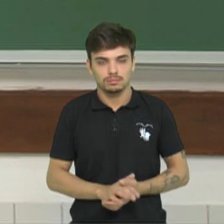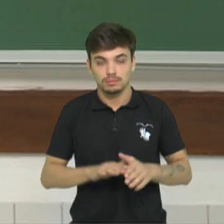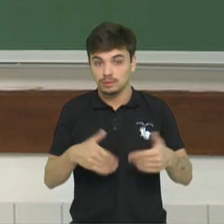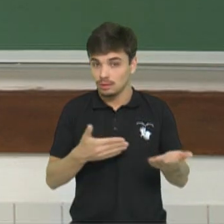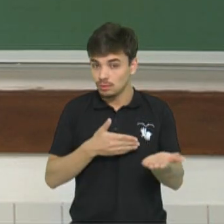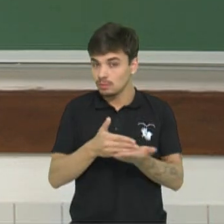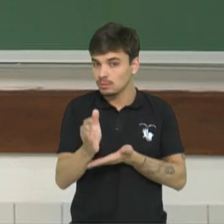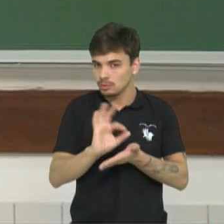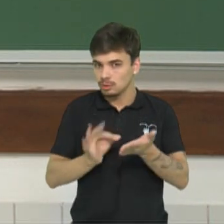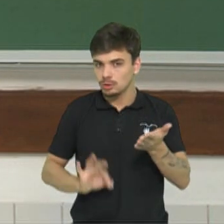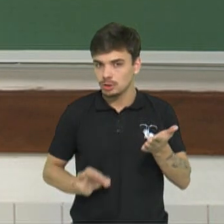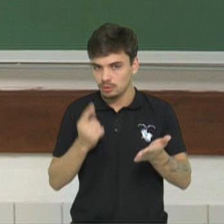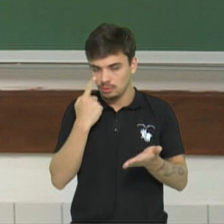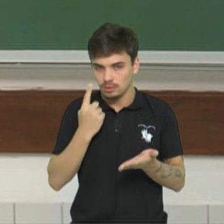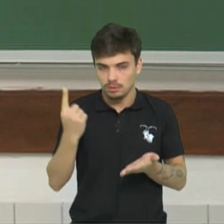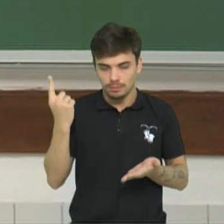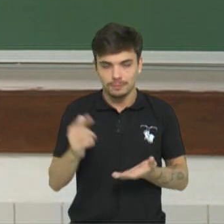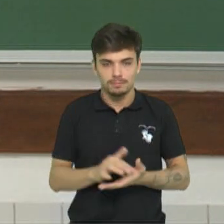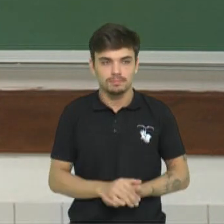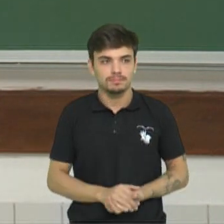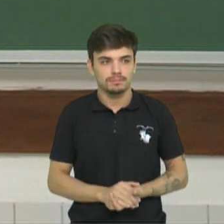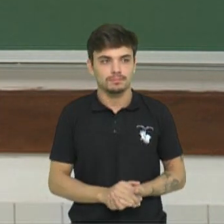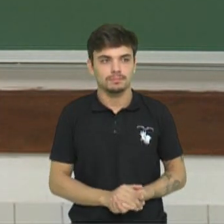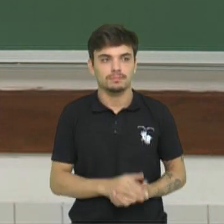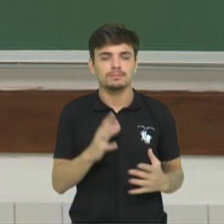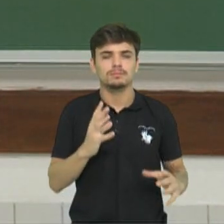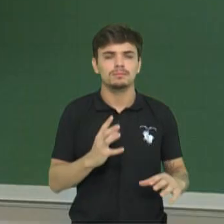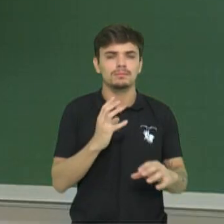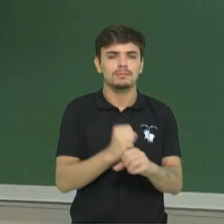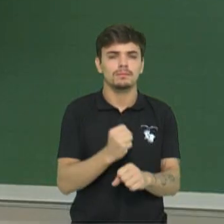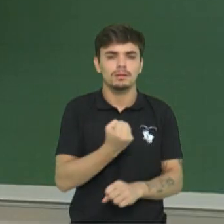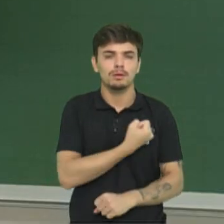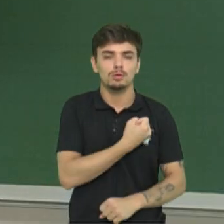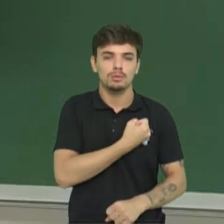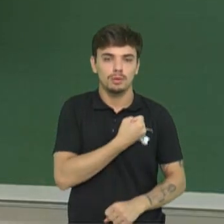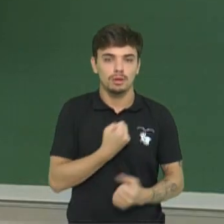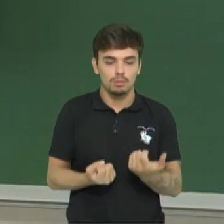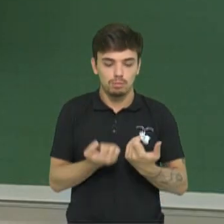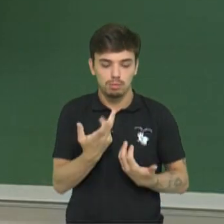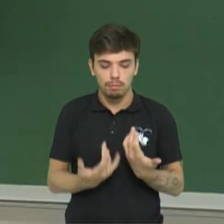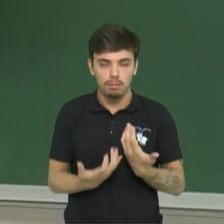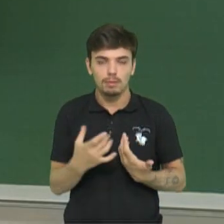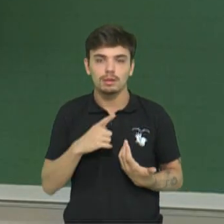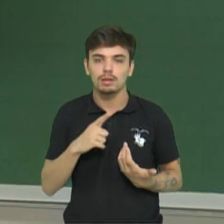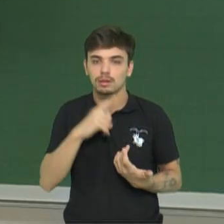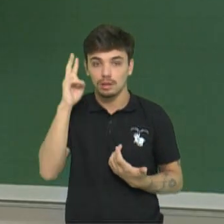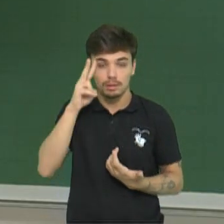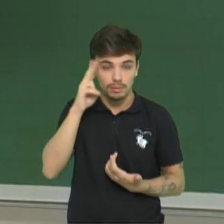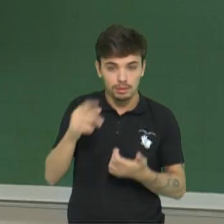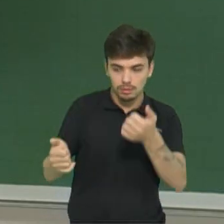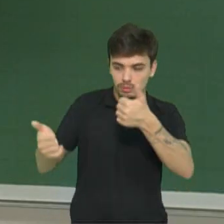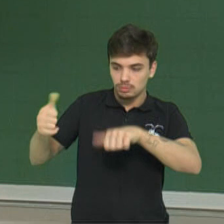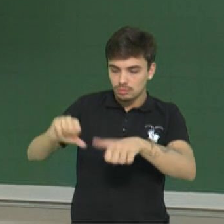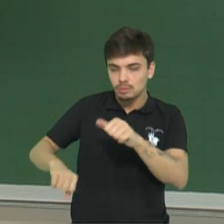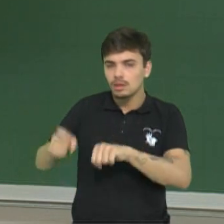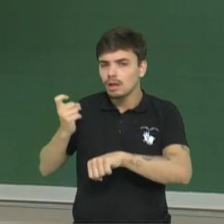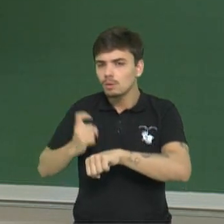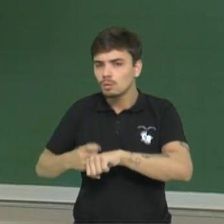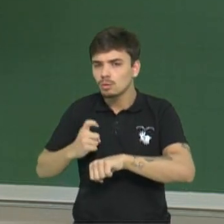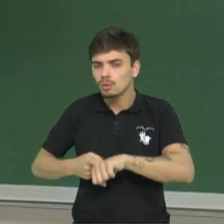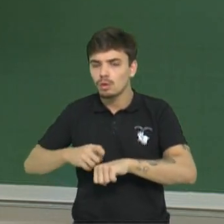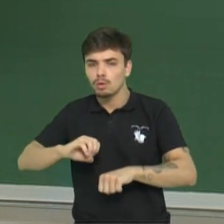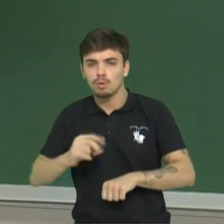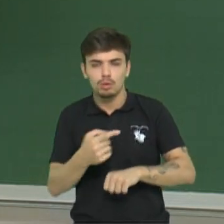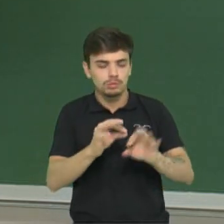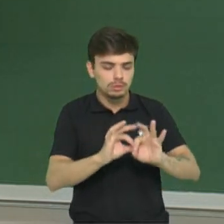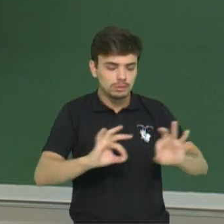Vamos para a correção? Olha só, determinando o número de oxidação, lembrando que substância no estado sólido ou